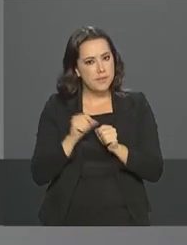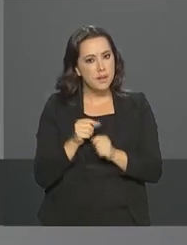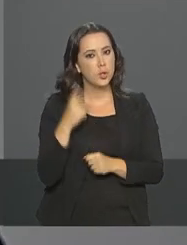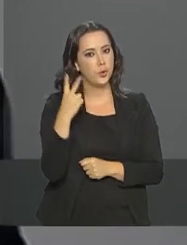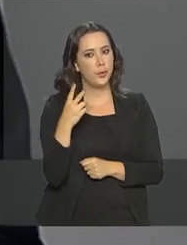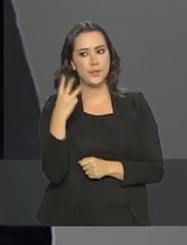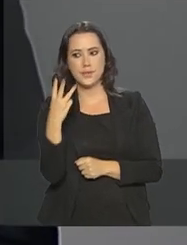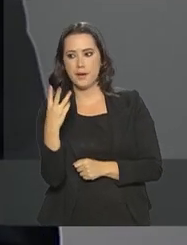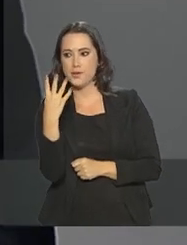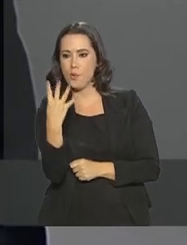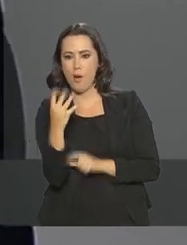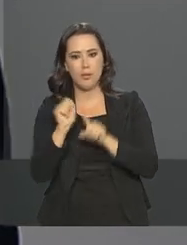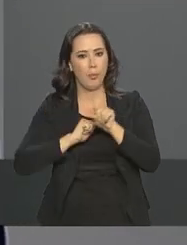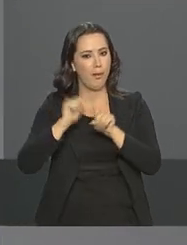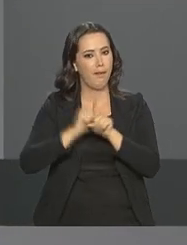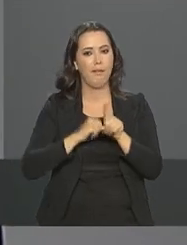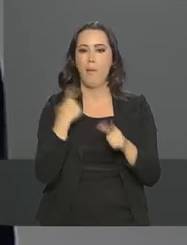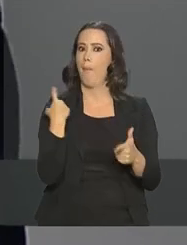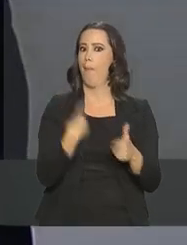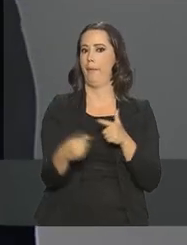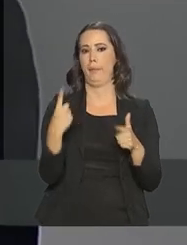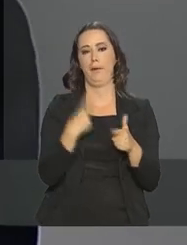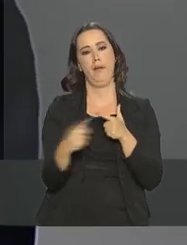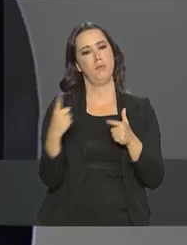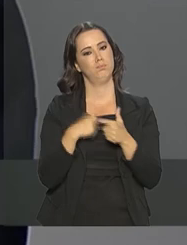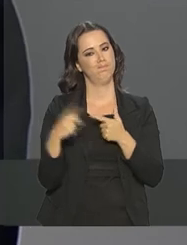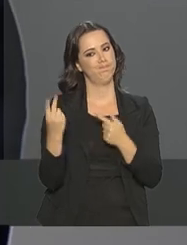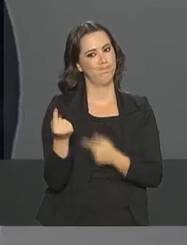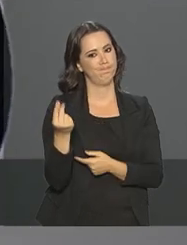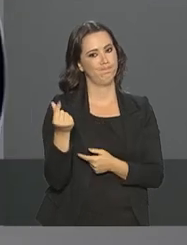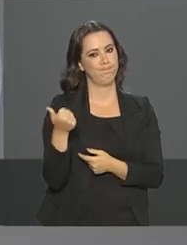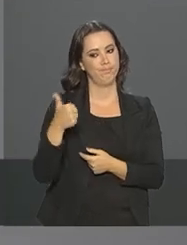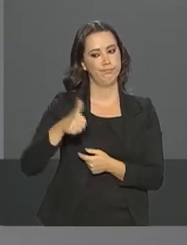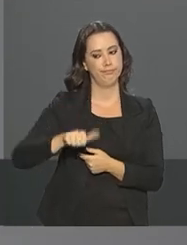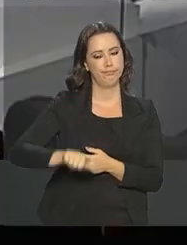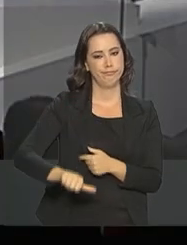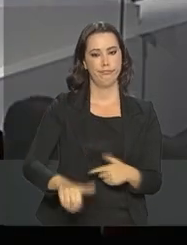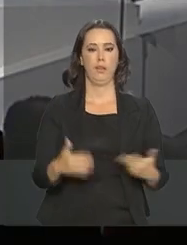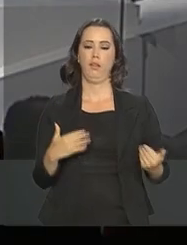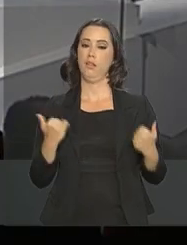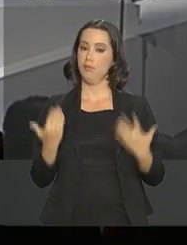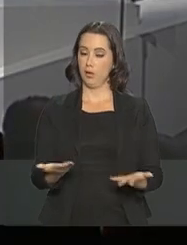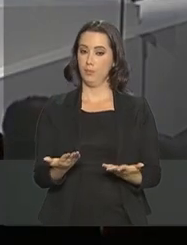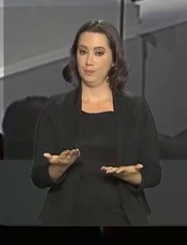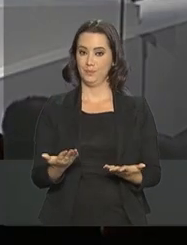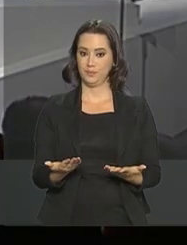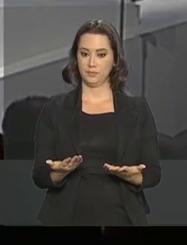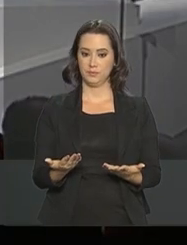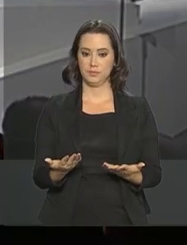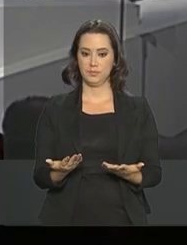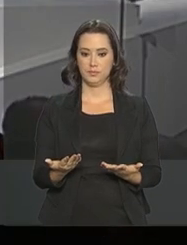terá um grande problema financeiro no seu lar na sua casa portanto